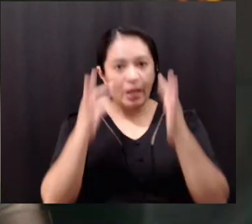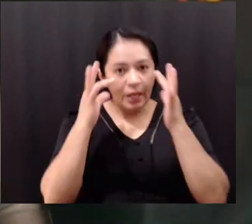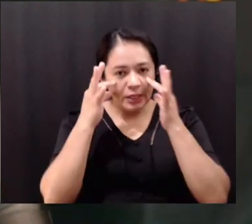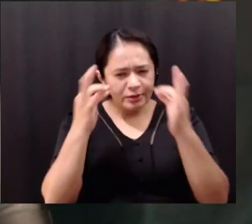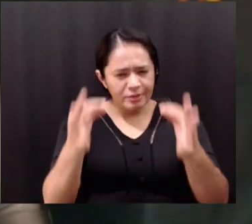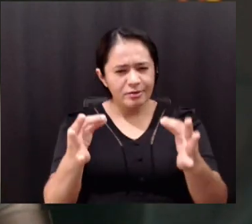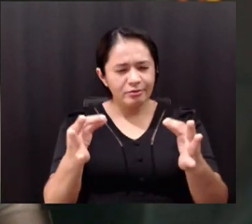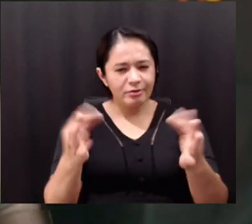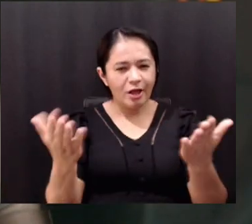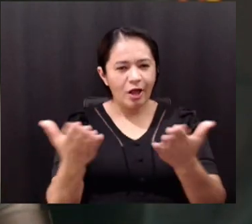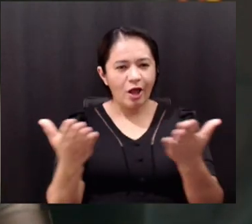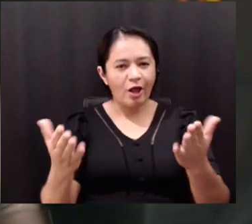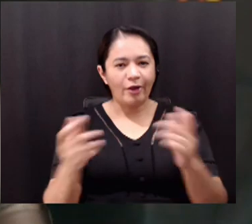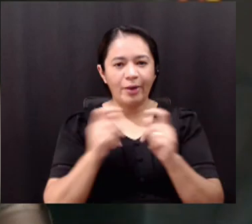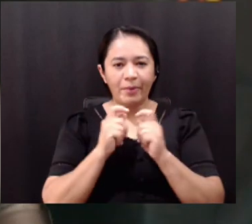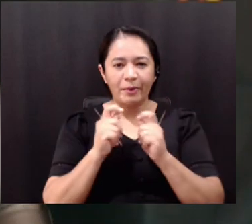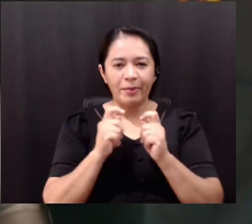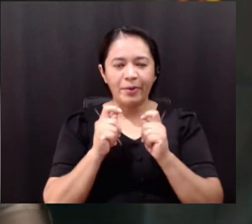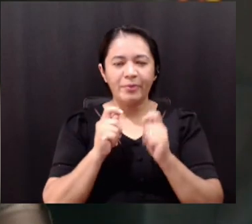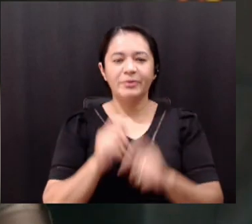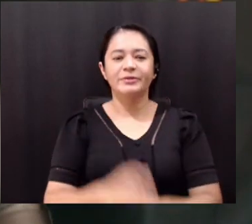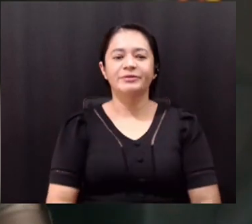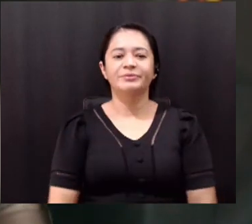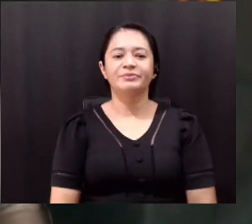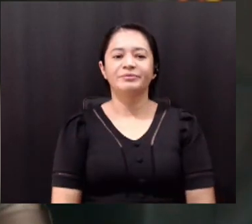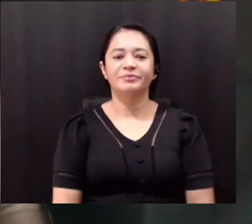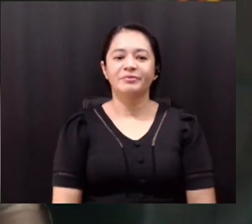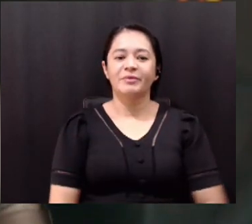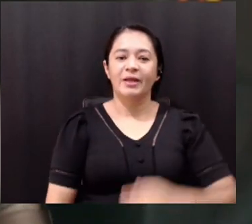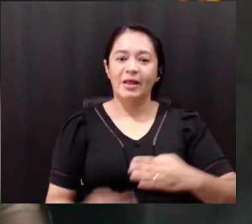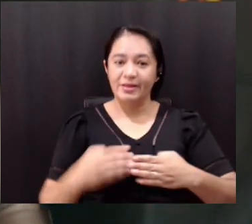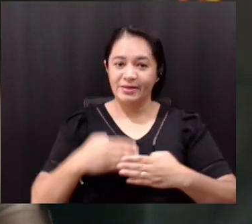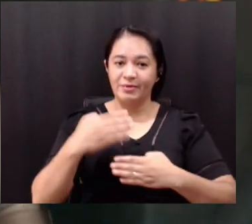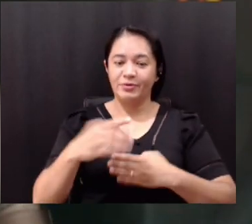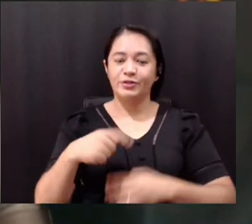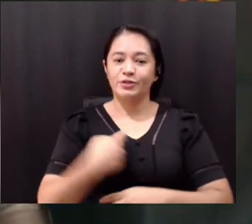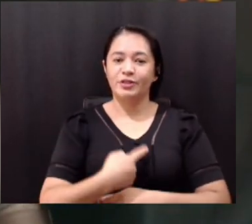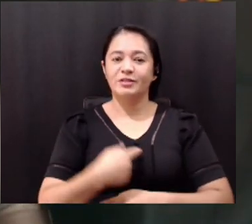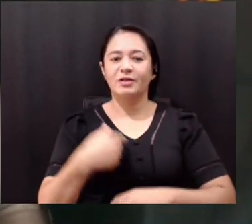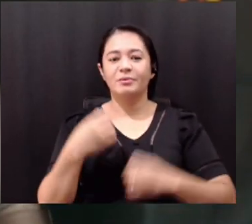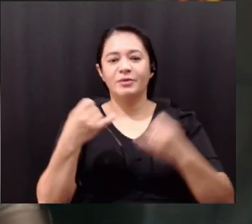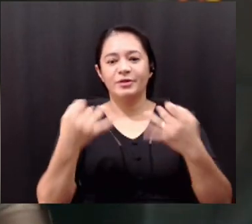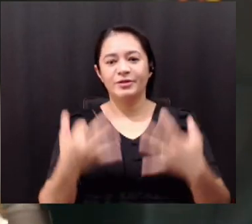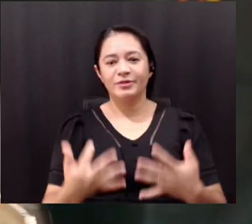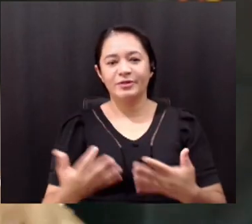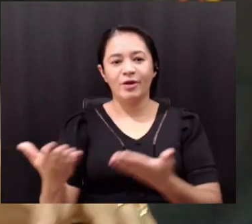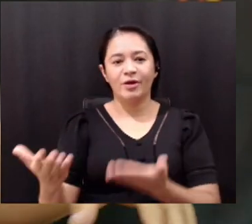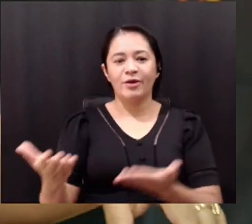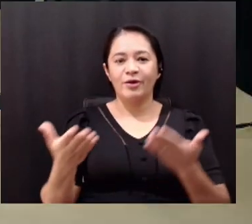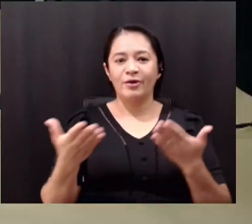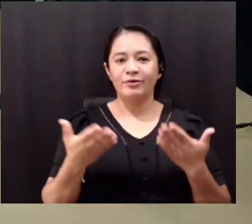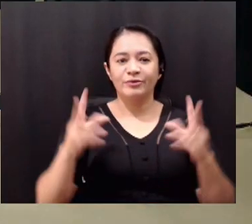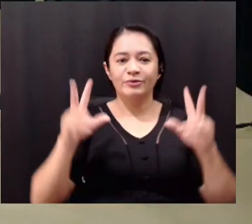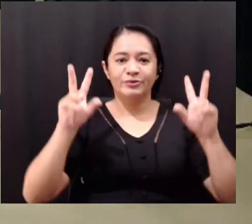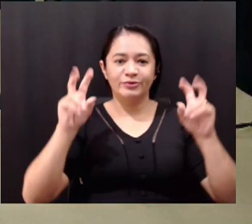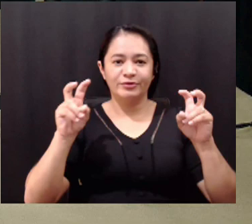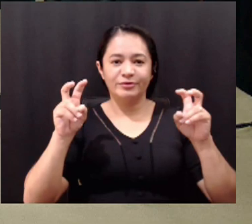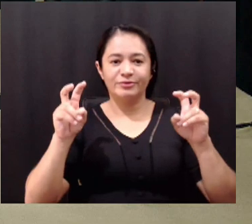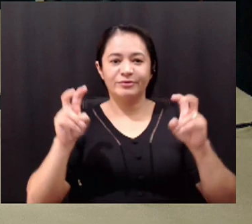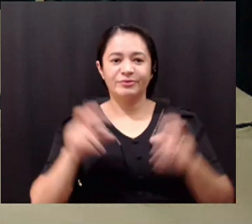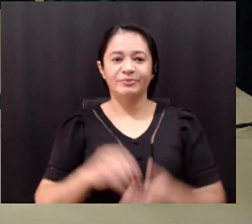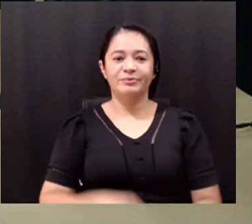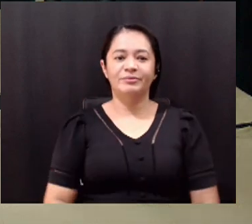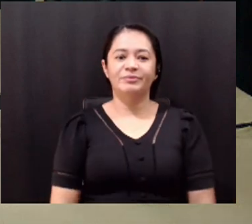boletim que a Ana Paula traz para a gente, e depois nós vamos comentar aqui com as nossas convidadas sobre o depoimento dessas pessoas, né,